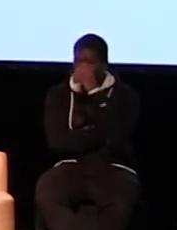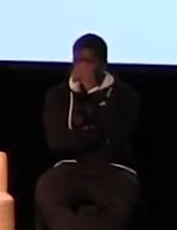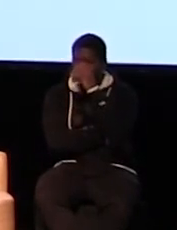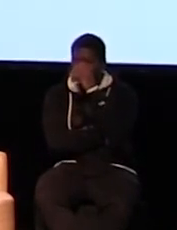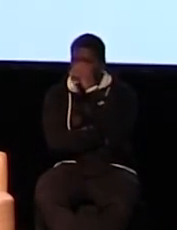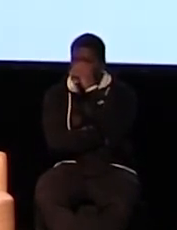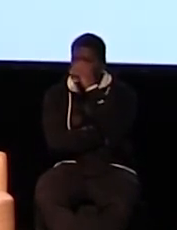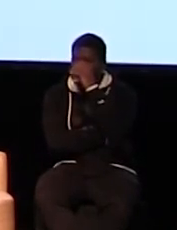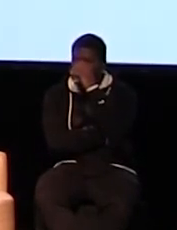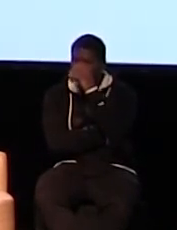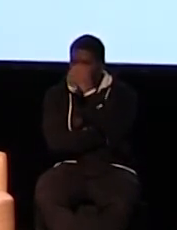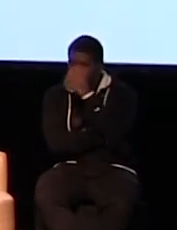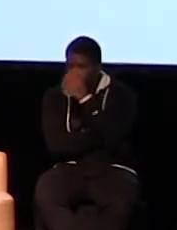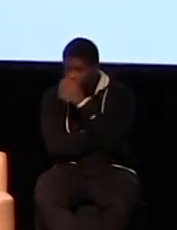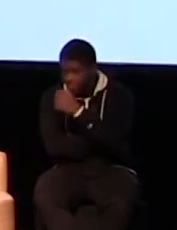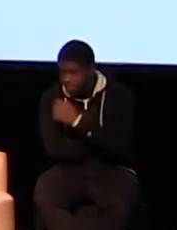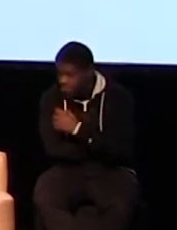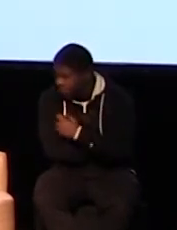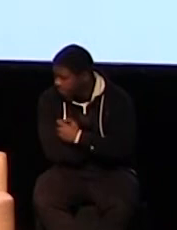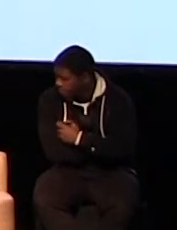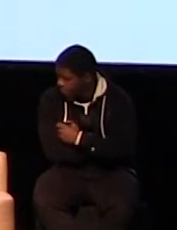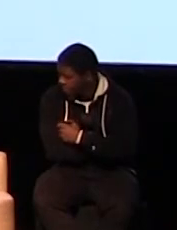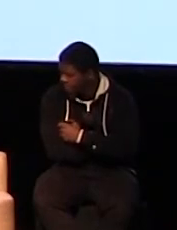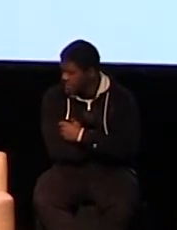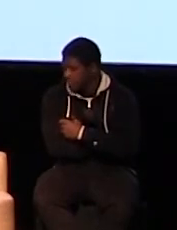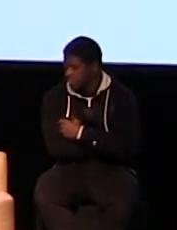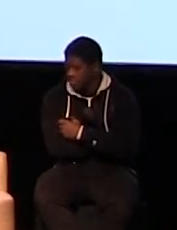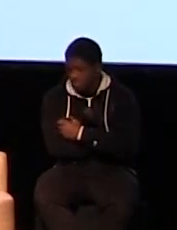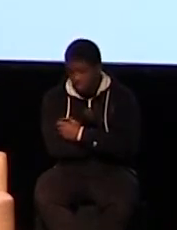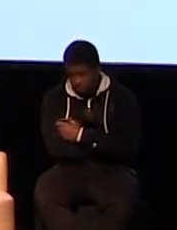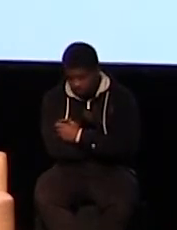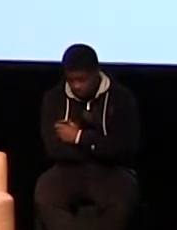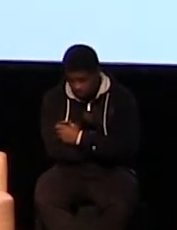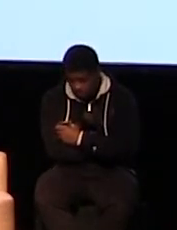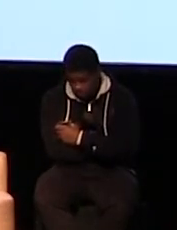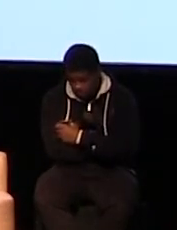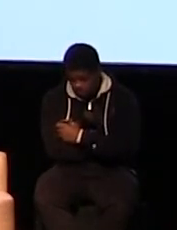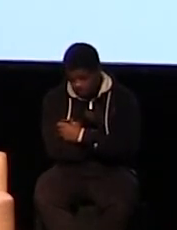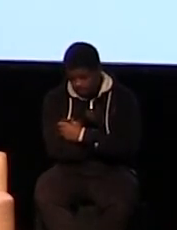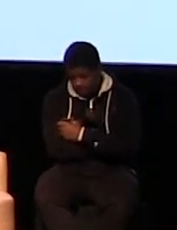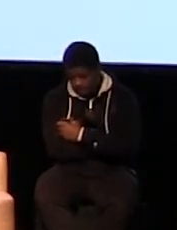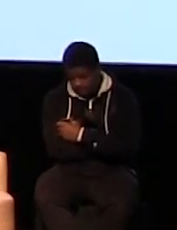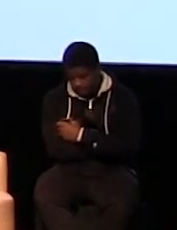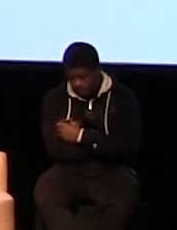Não, mas você pode falar o que você quiser, você já ultrapassou esse nível das perguntas.